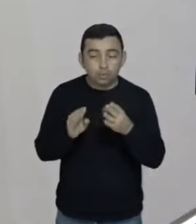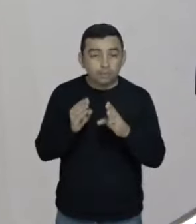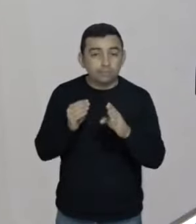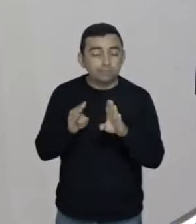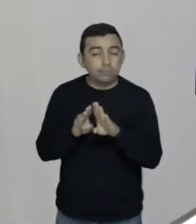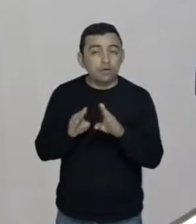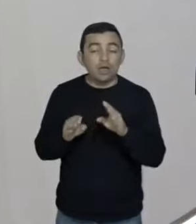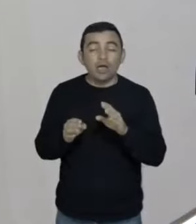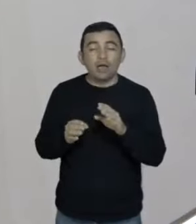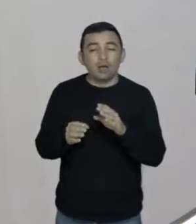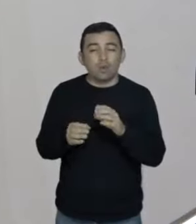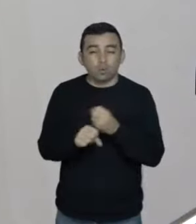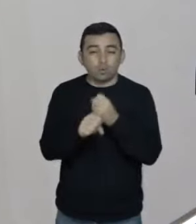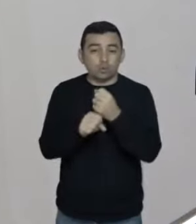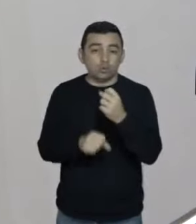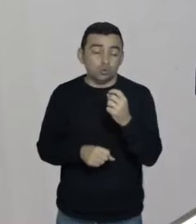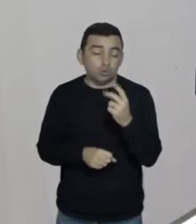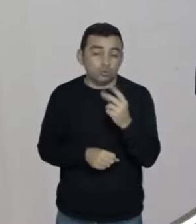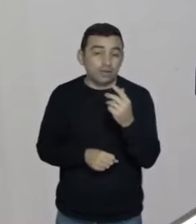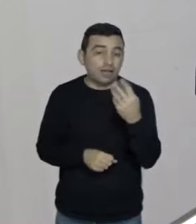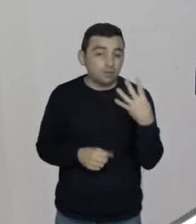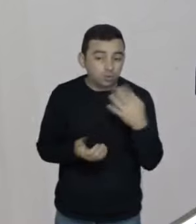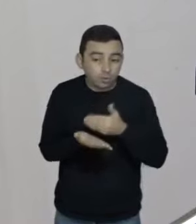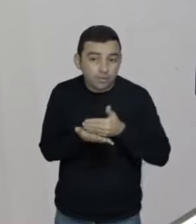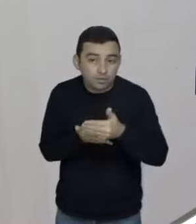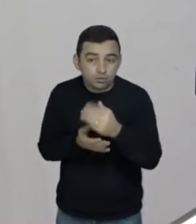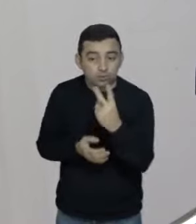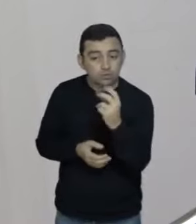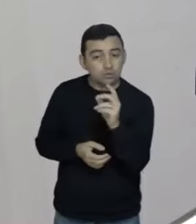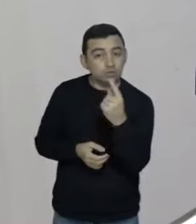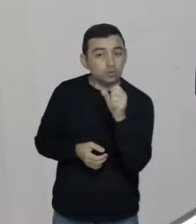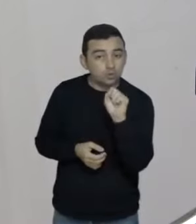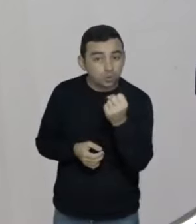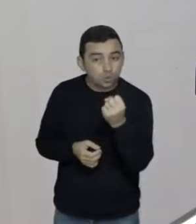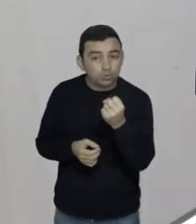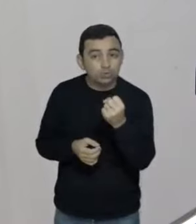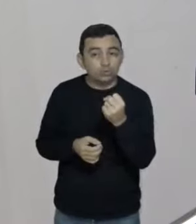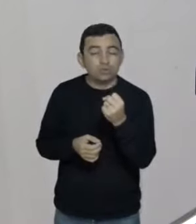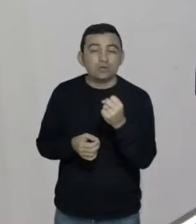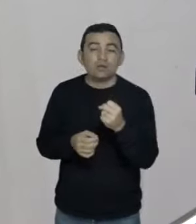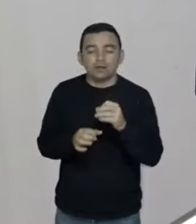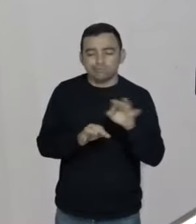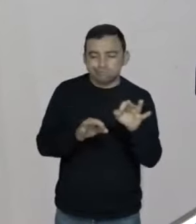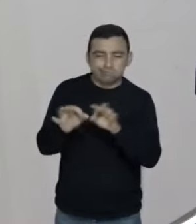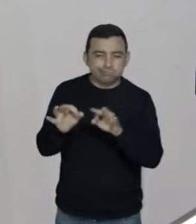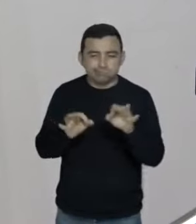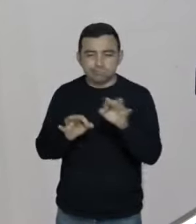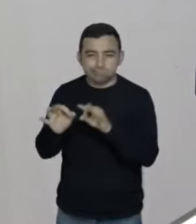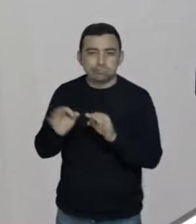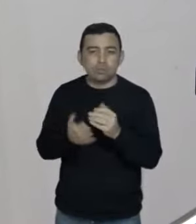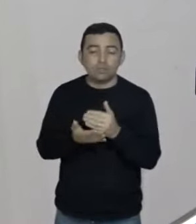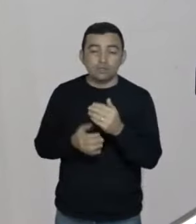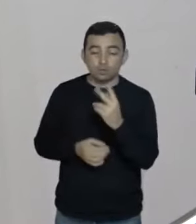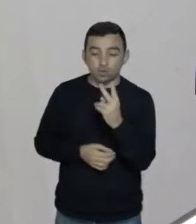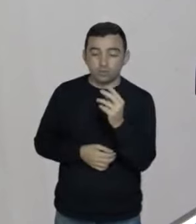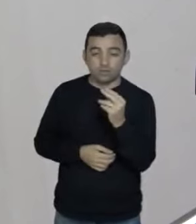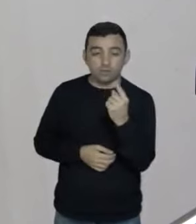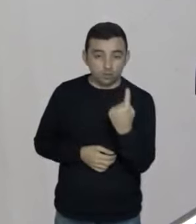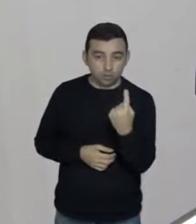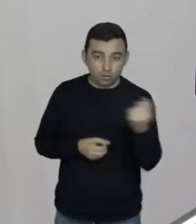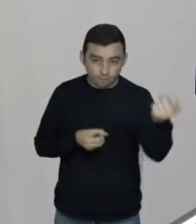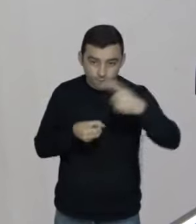interditado em 2018 e passou por obras e reparo em entre 2016 e 2018 em 2021 no